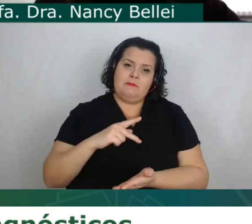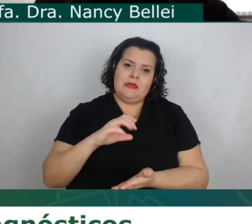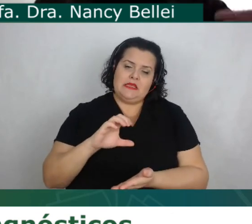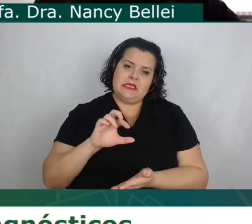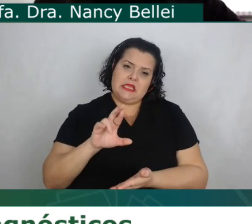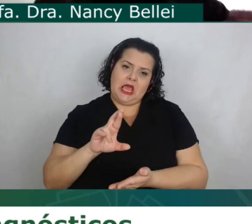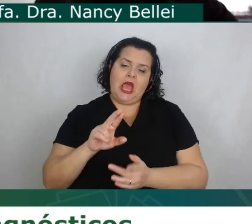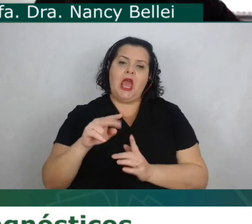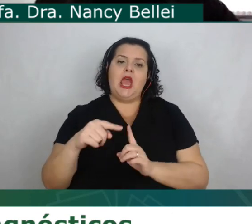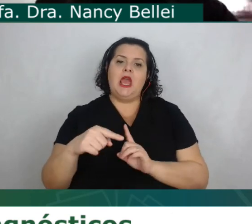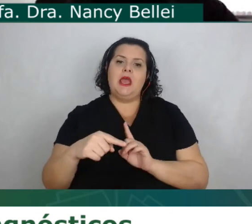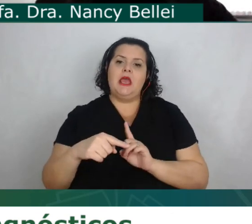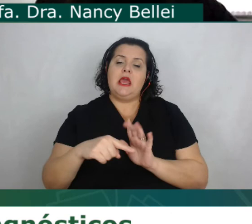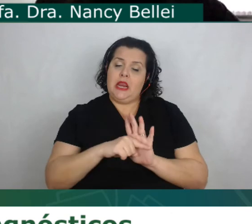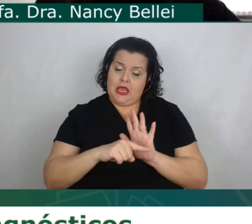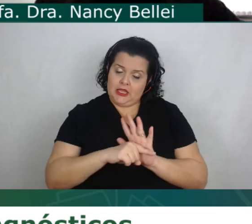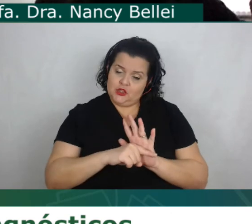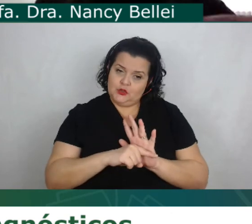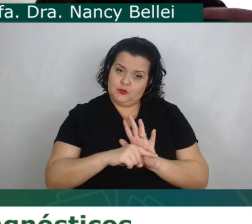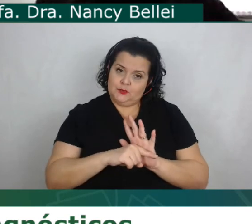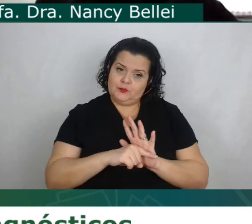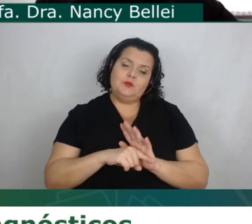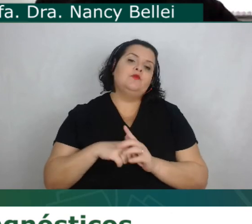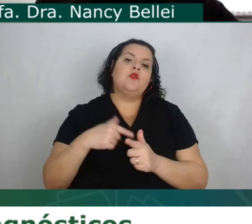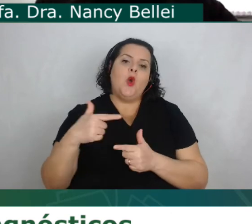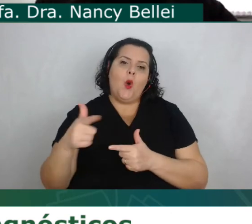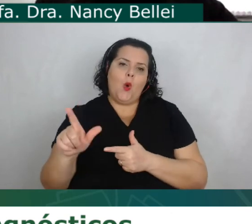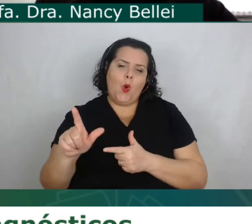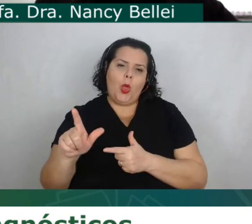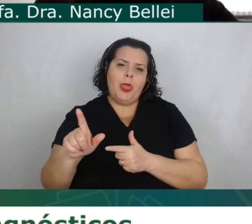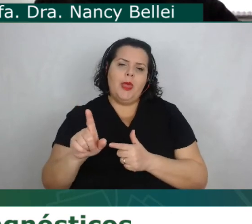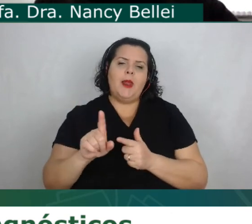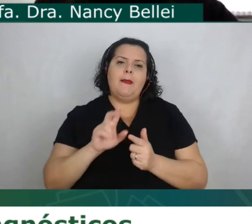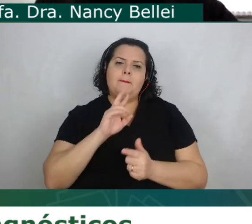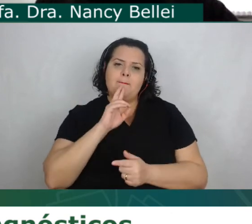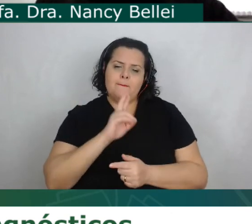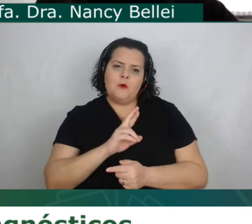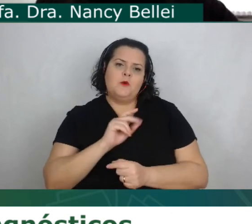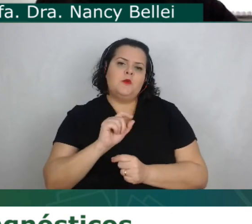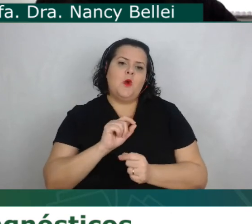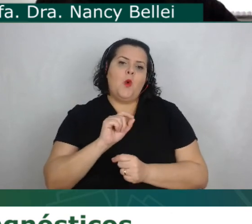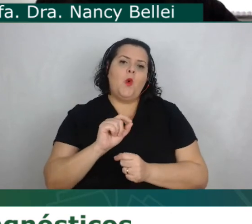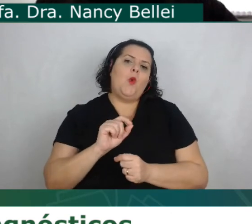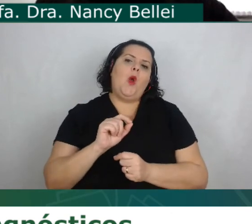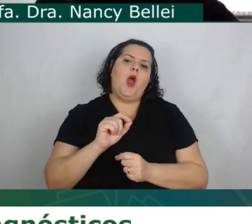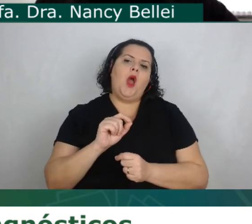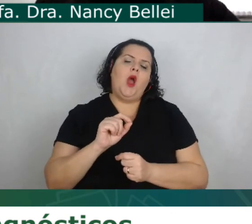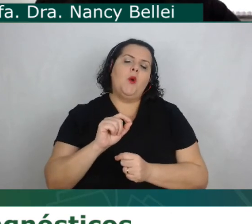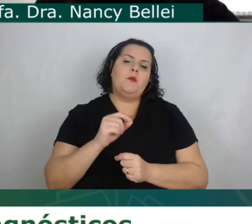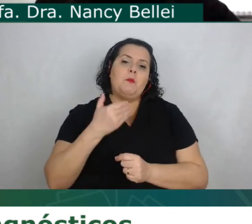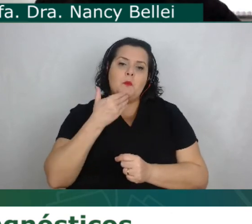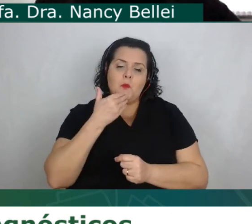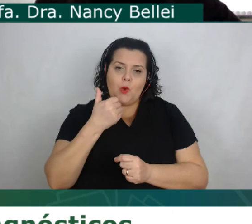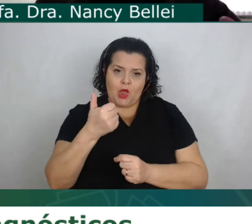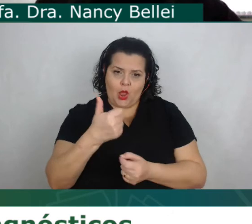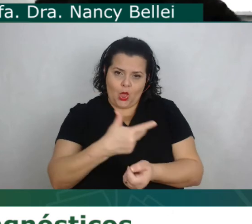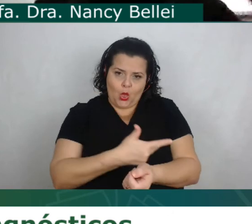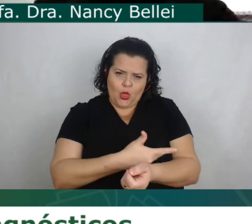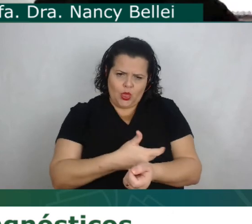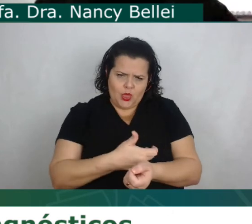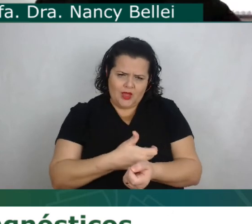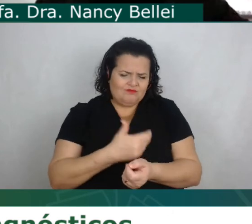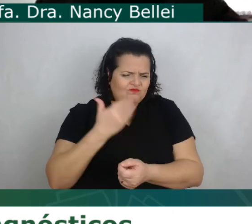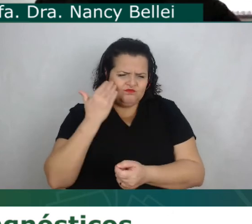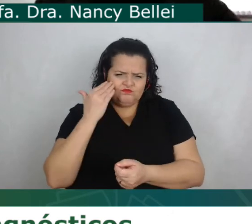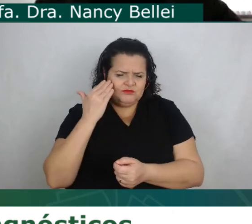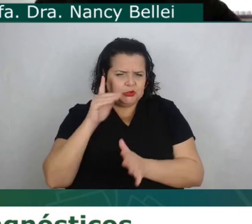Eduardo, qual seria o teste mais sensível, é isso? O melhor teste? Eu não entendi. Ele quer saber